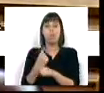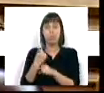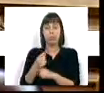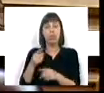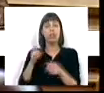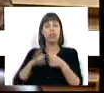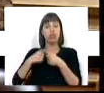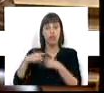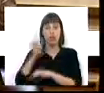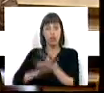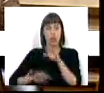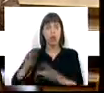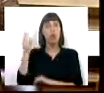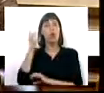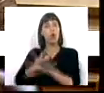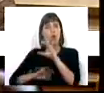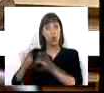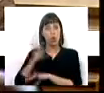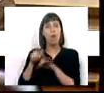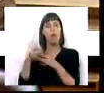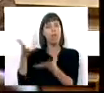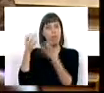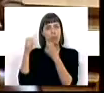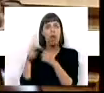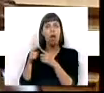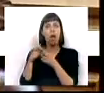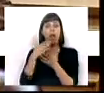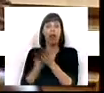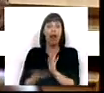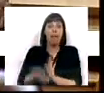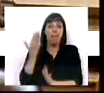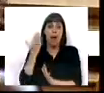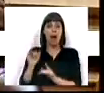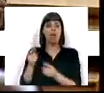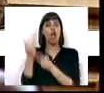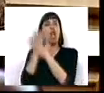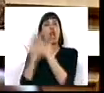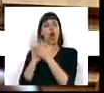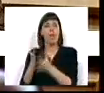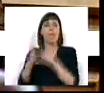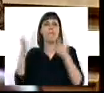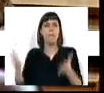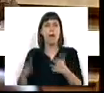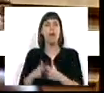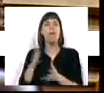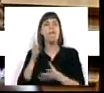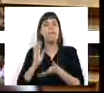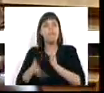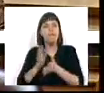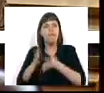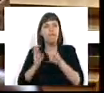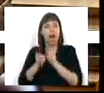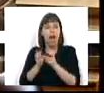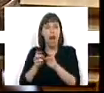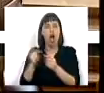nos Estados-membros da União Europeia para aumentarem o seu negócio, para